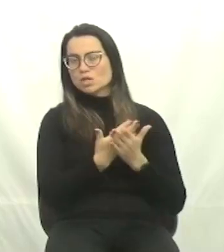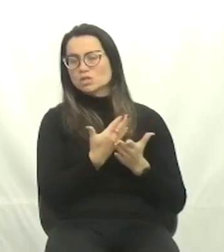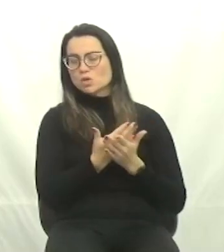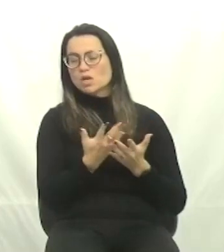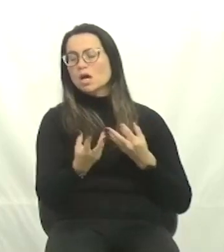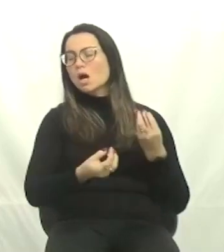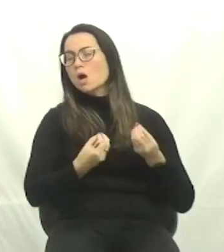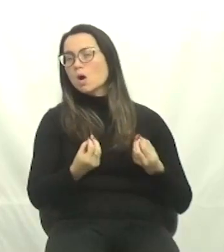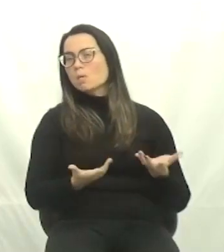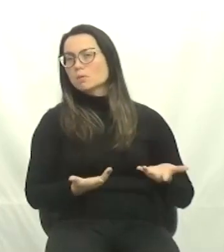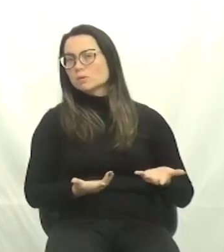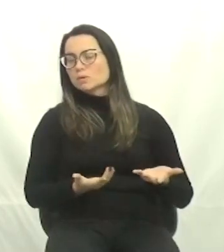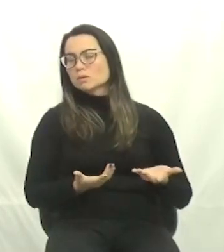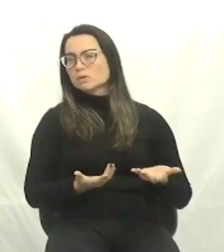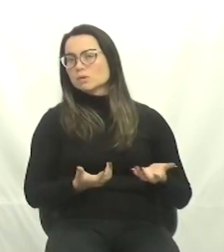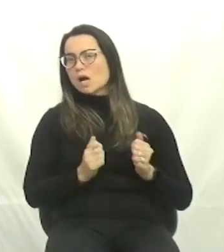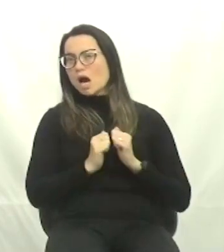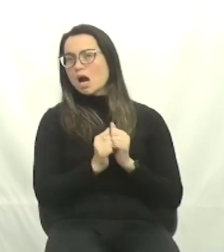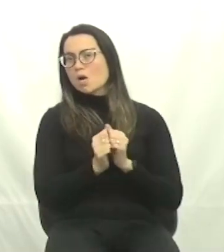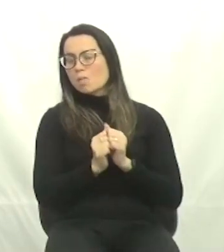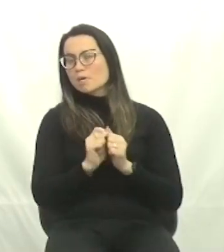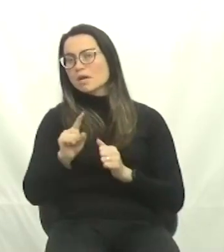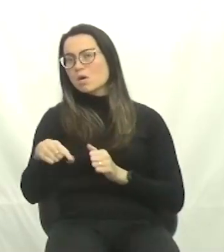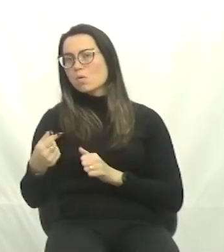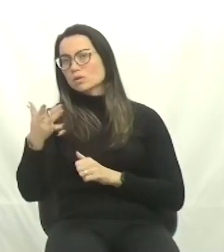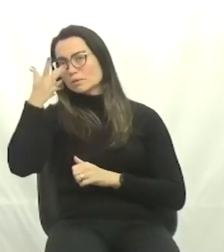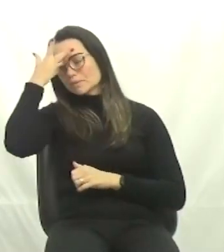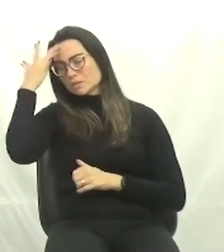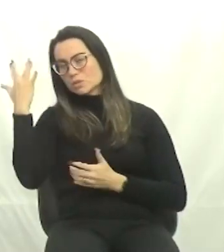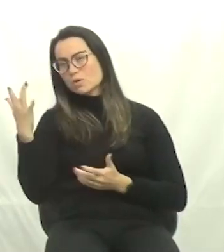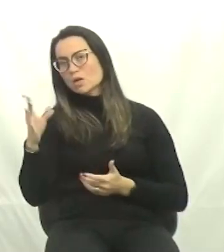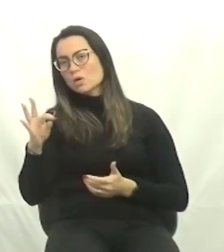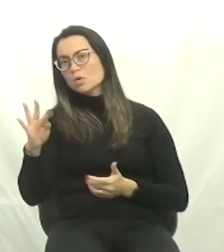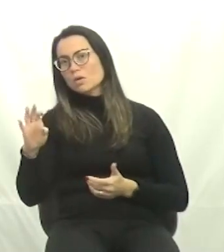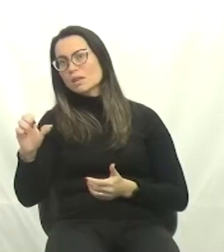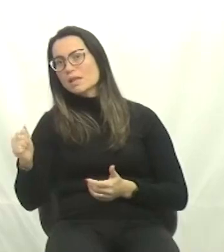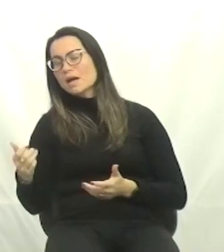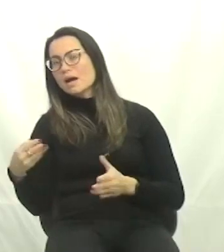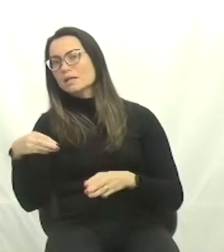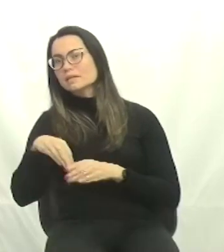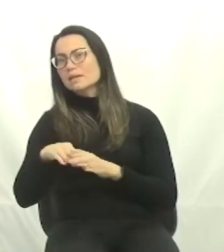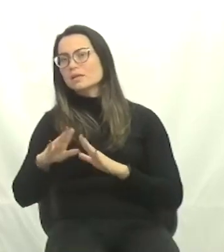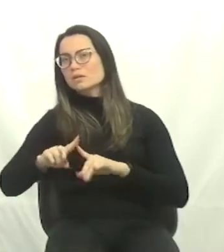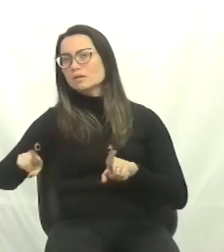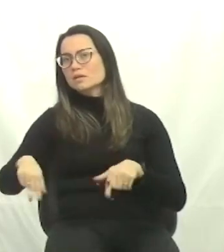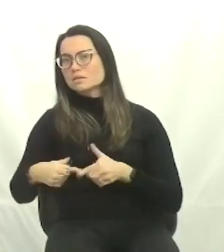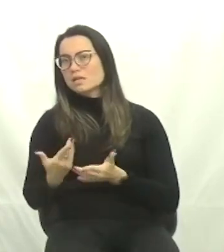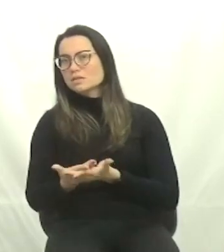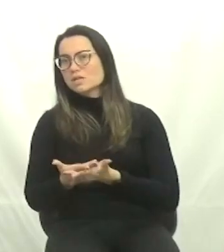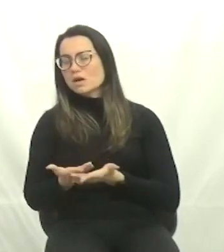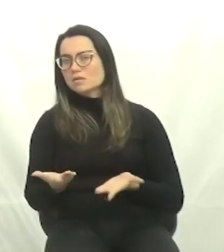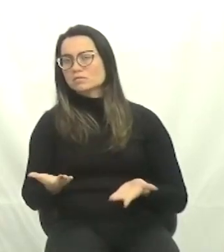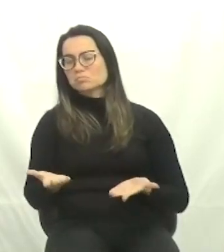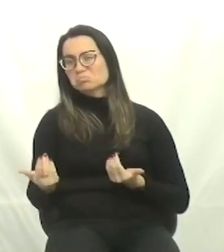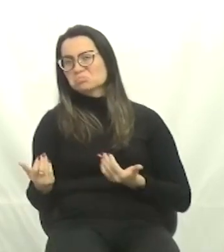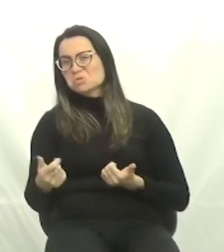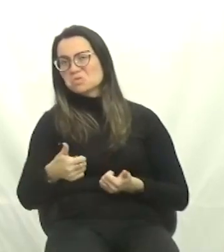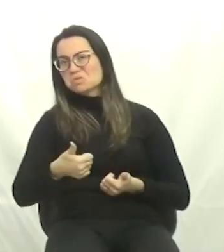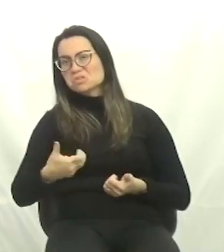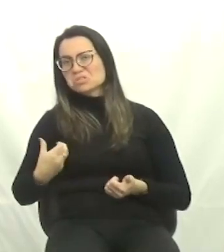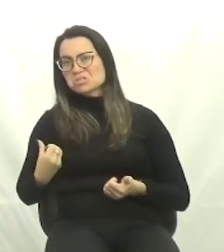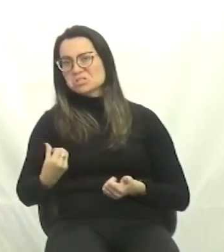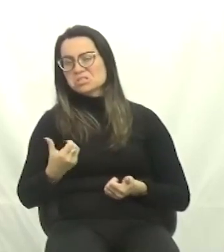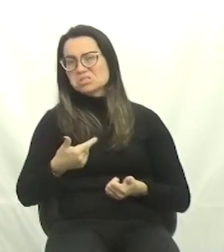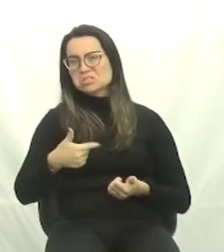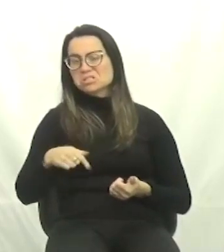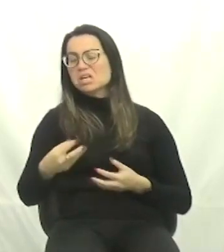acompanhar um outro estudante com TEA, por exemplo, dentro da sala de aula? Um jovem aí de 16, 17 anos. Por que a